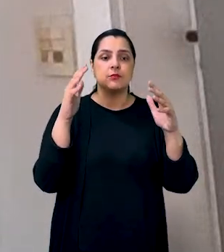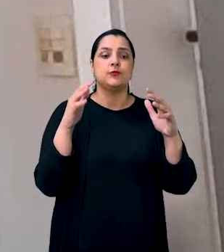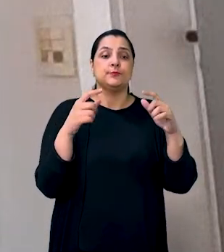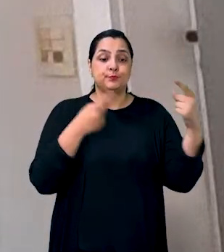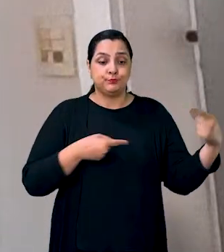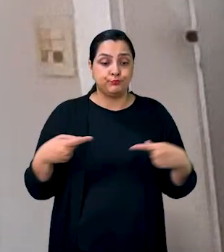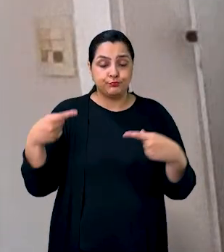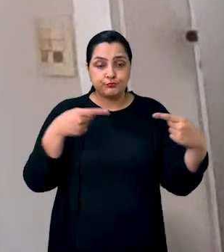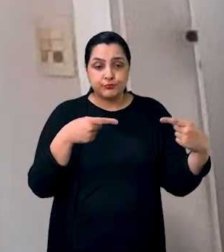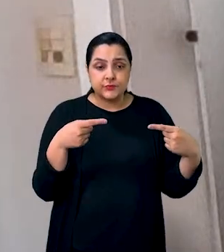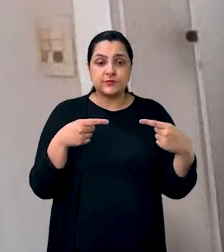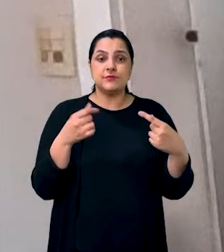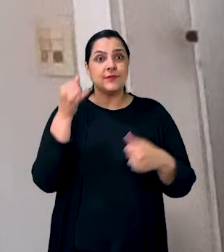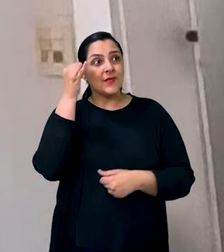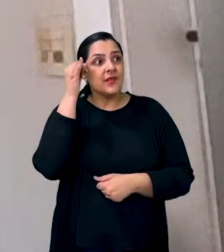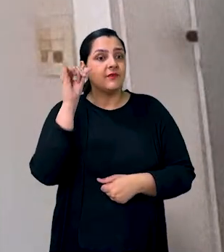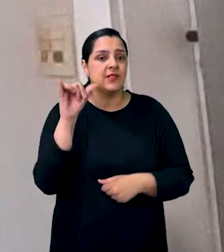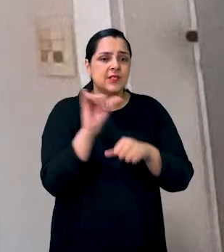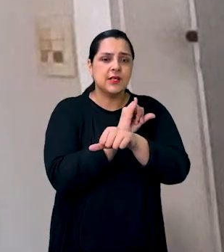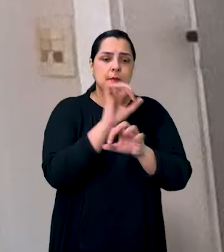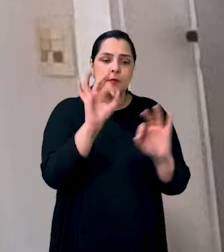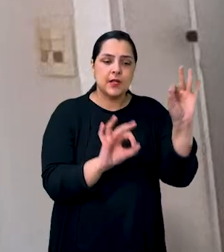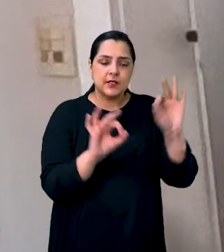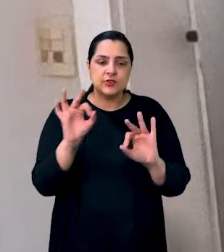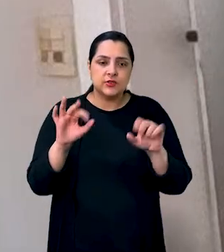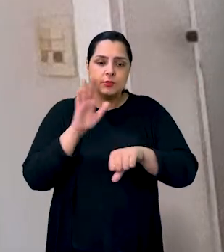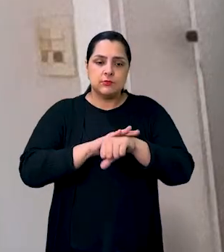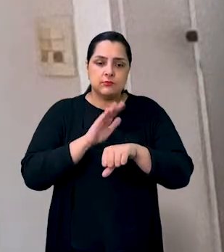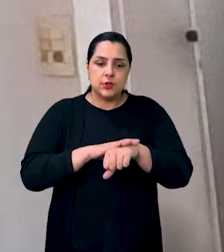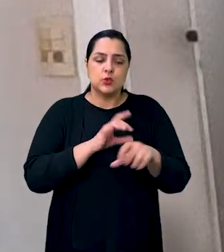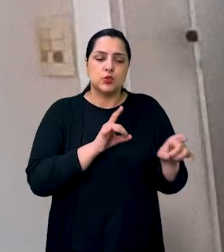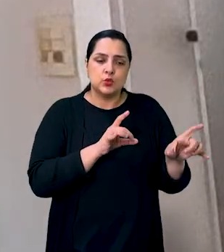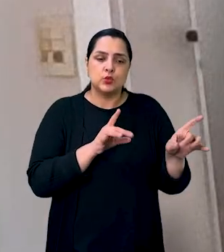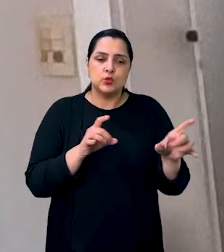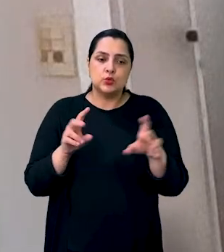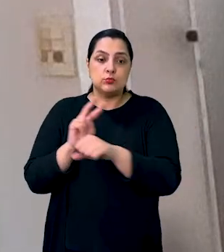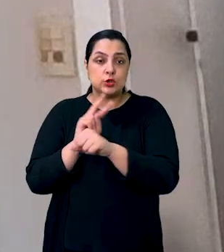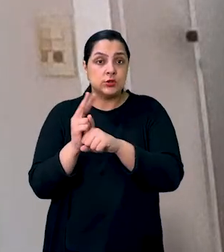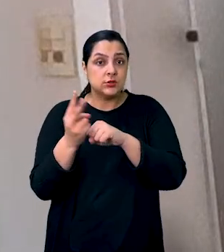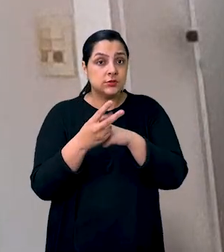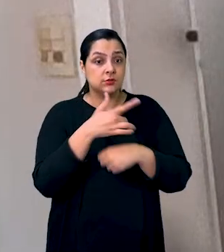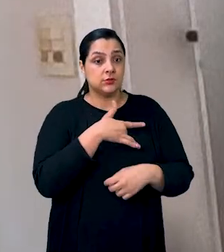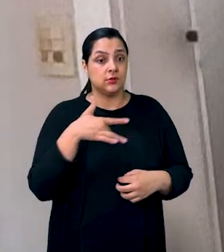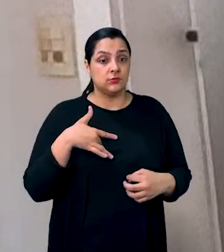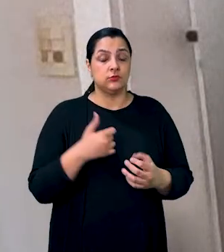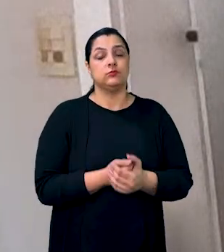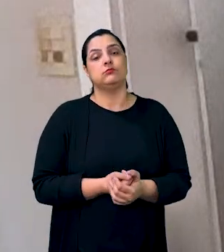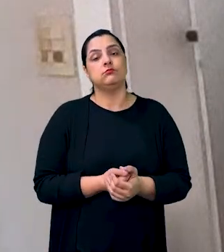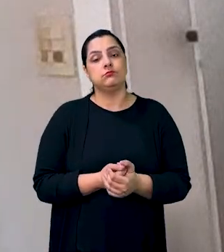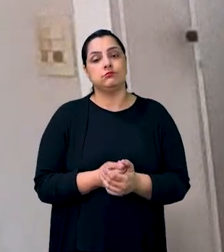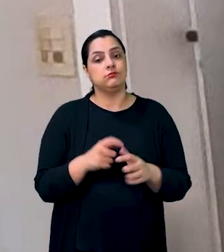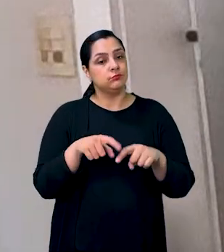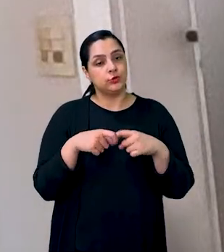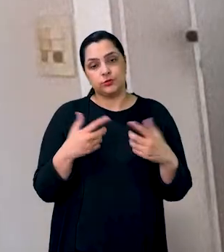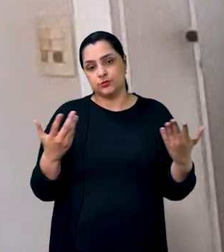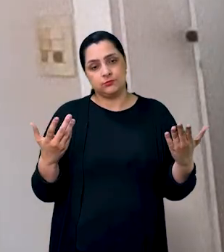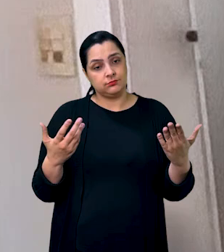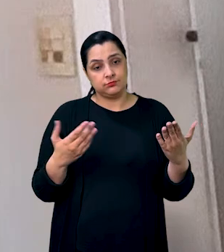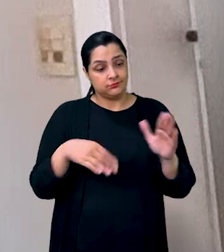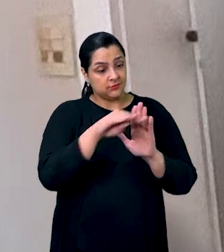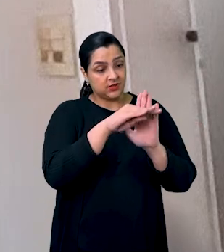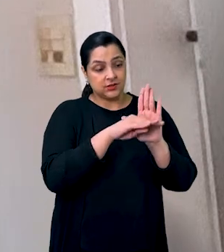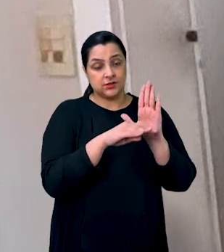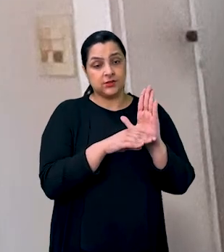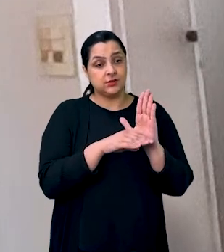traga políticas de mitigação, que traga planejamento de ações contínuas e de proteção à saúde. Por isso, não,